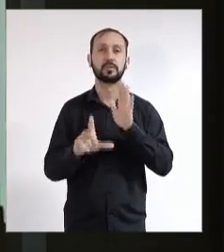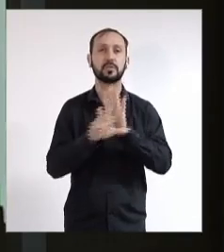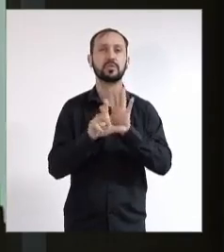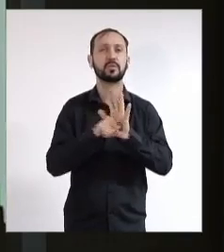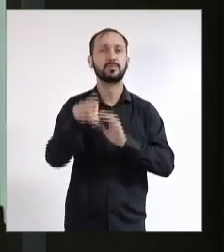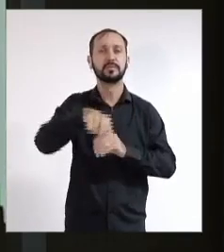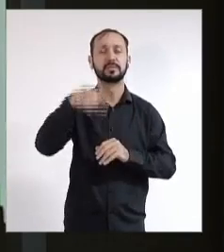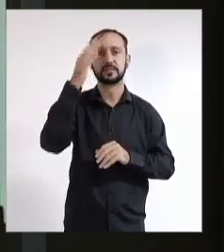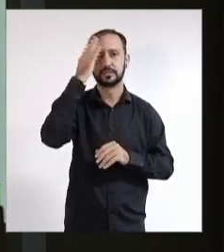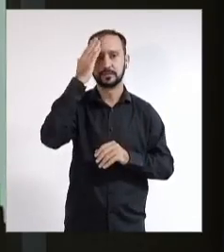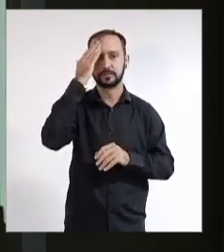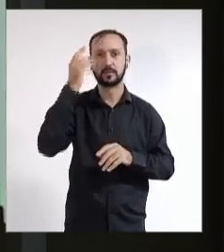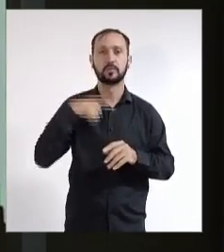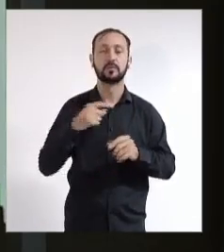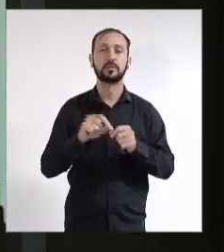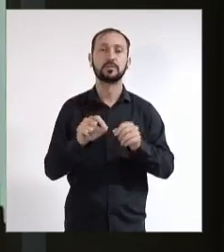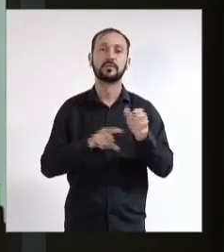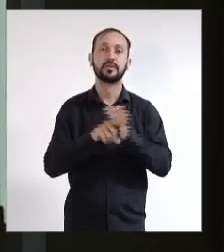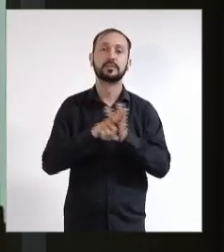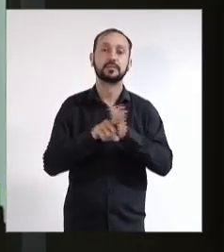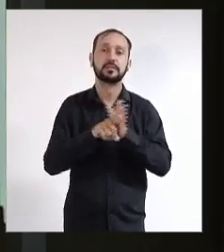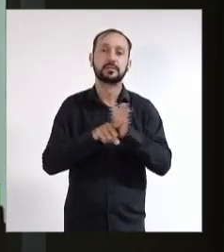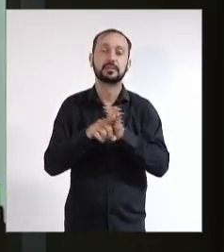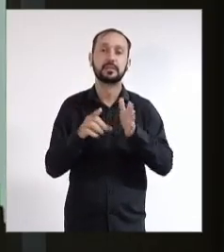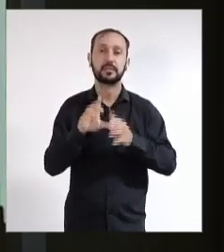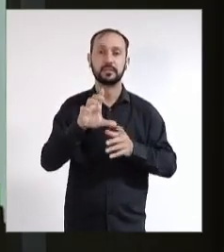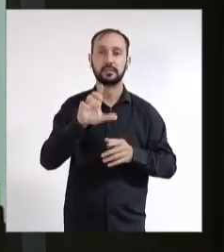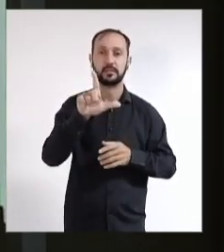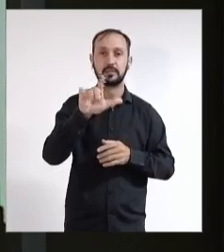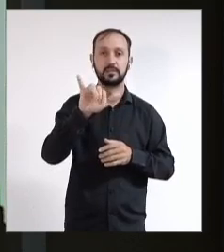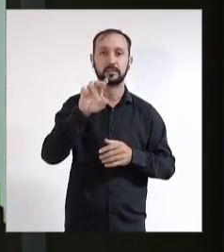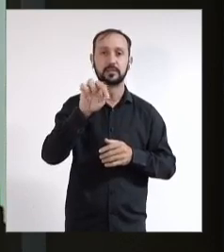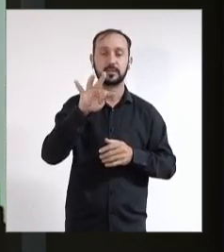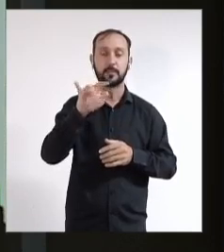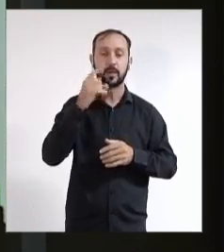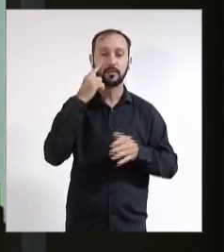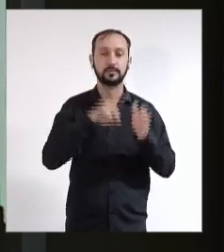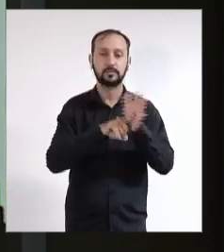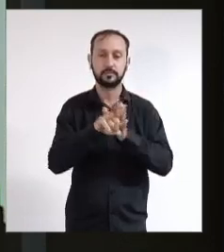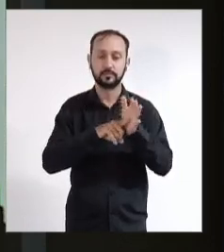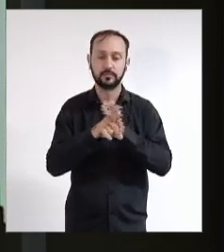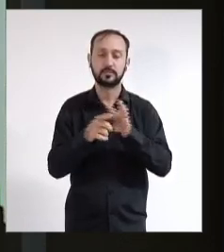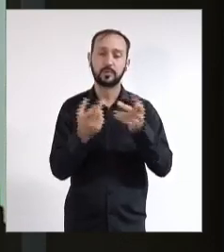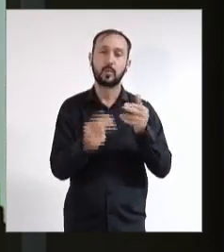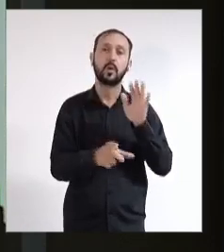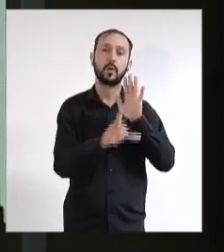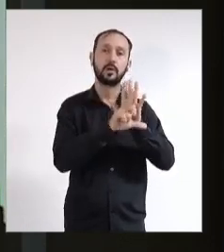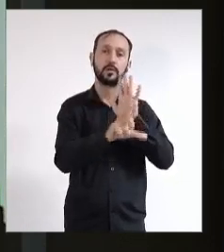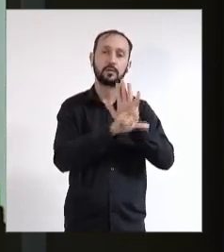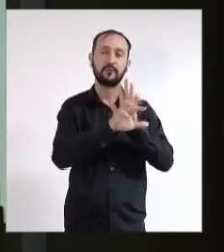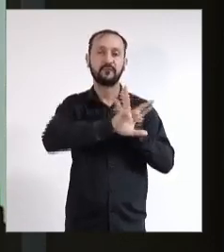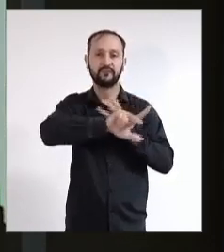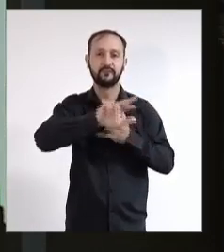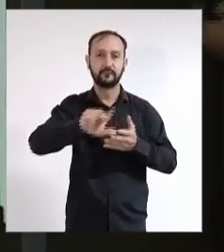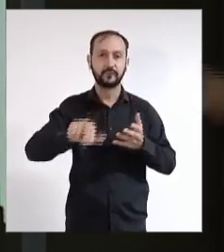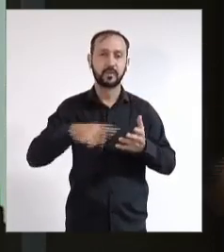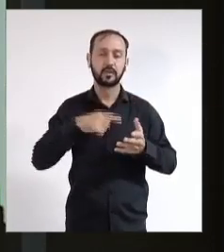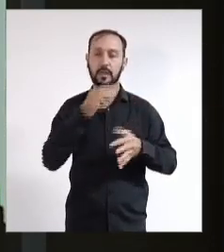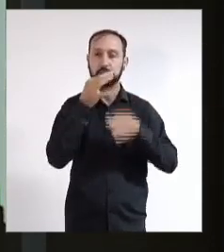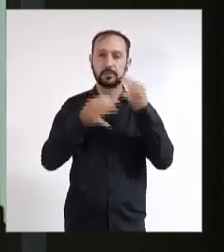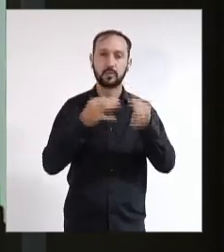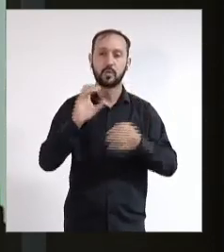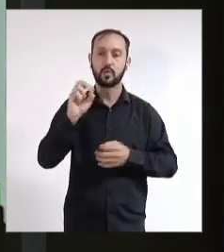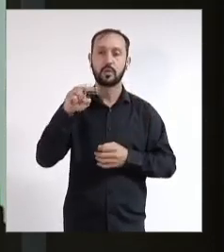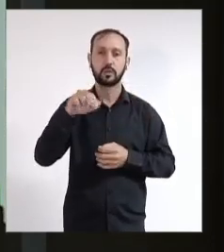conhecimento quando a gente faz o licenciamento a gente segue a legislação que existe lá também não só nos look como outras legislações que eu sinto que o